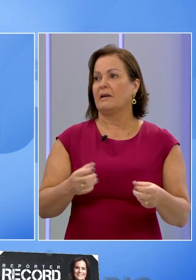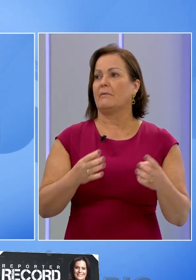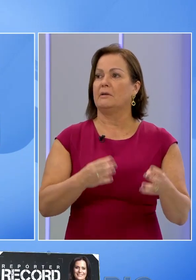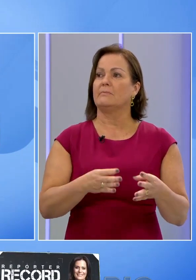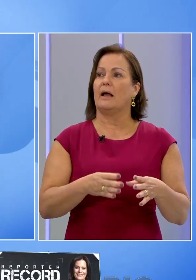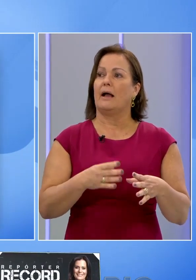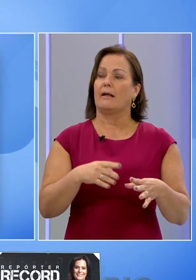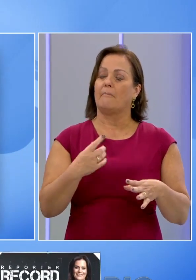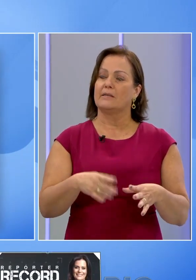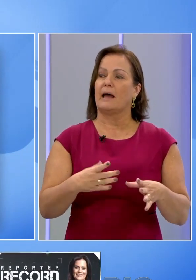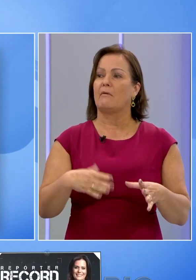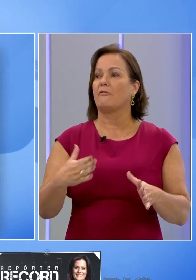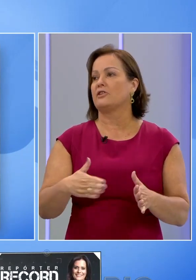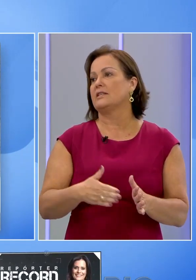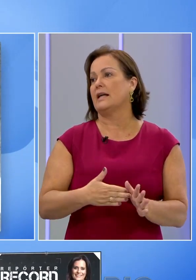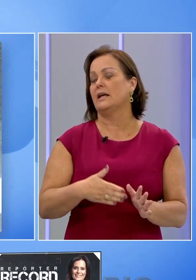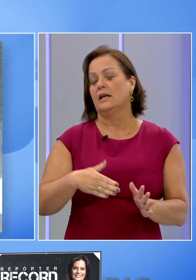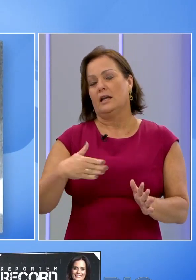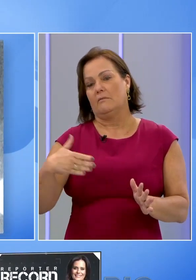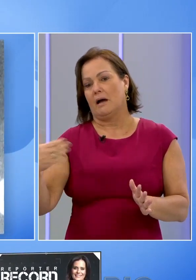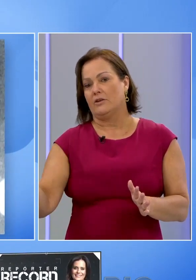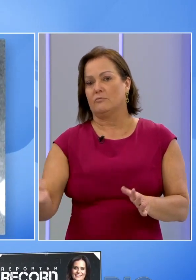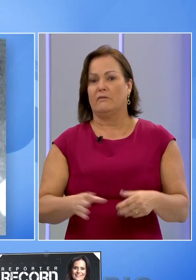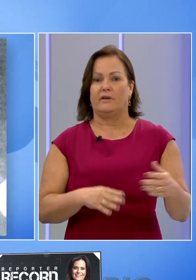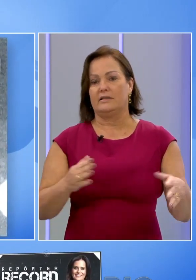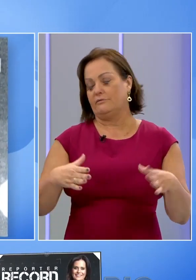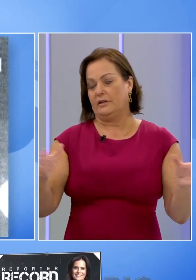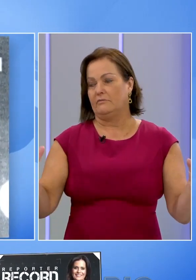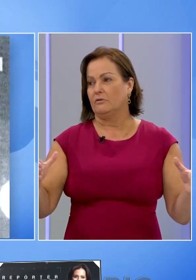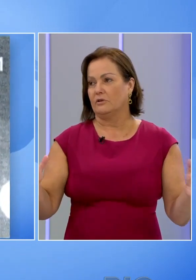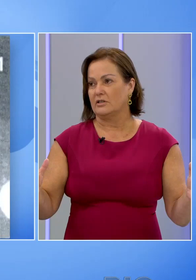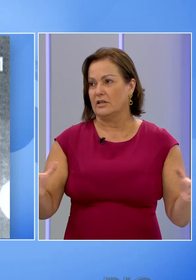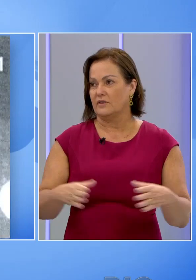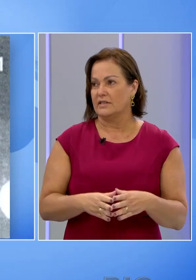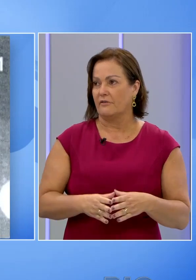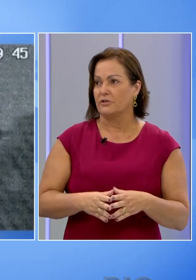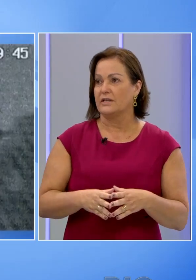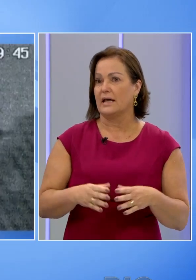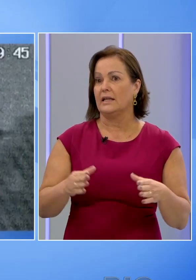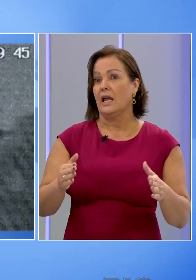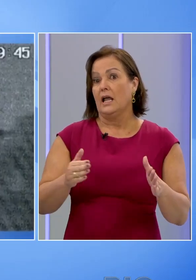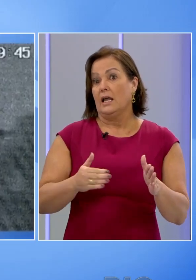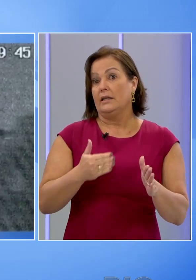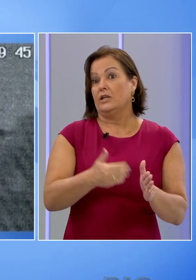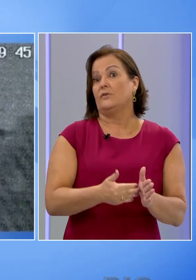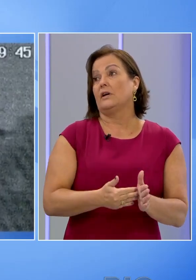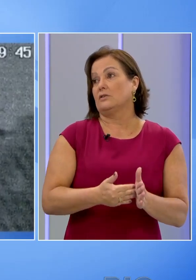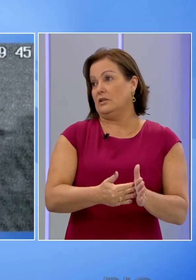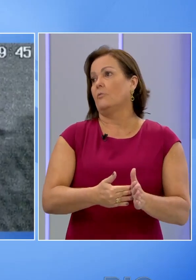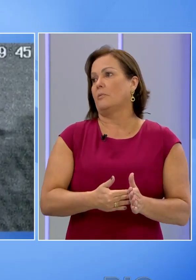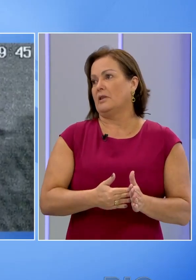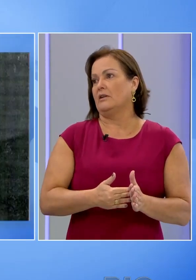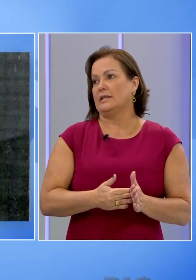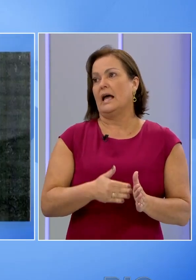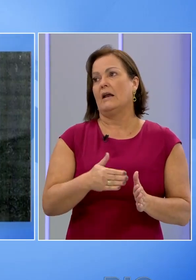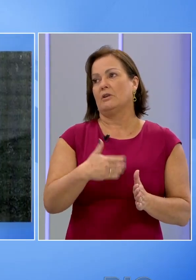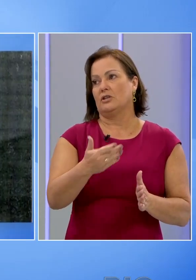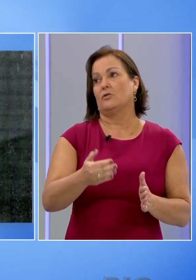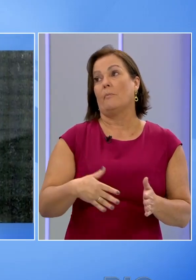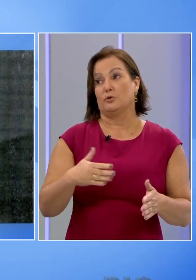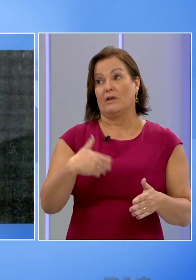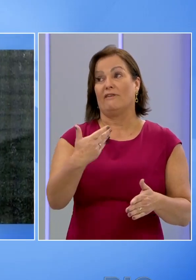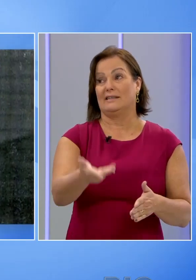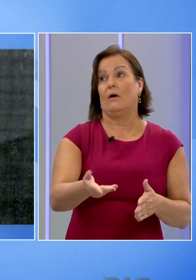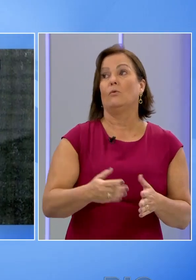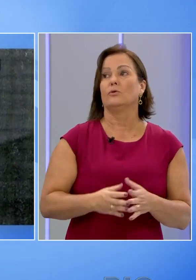pode saber que a mesma arma foi utilizada em mais de uma vez, enfim, nas vezes que foi utilizada. Identificando-se, então, o proprietário dessa arma,